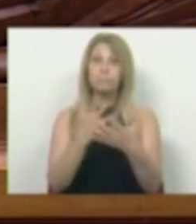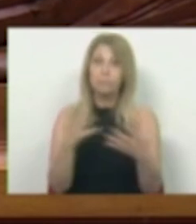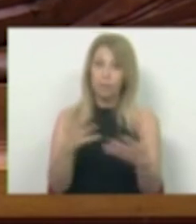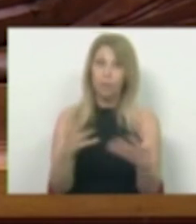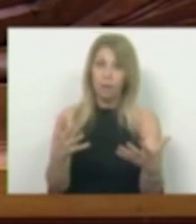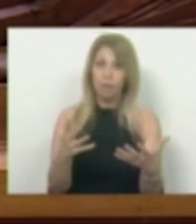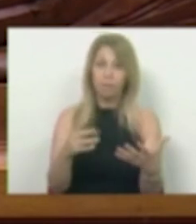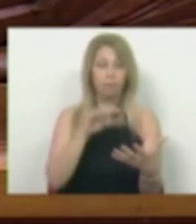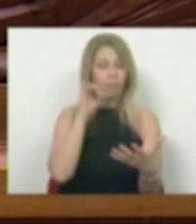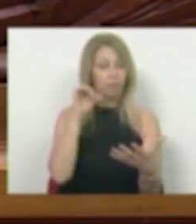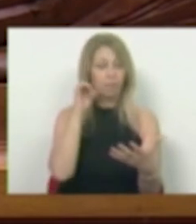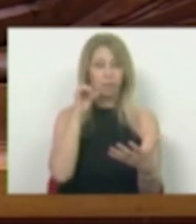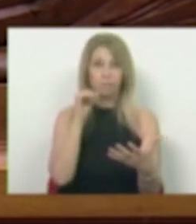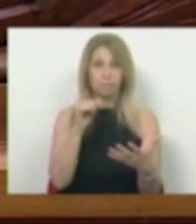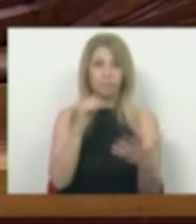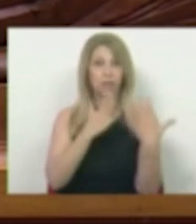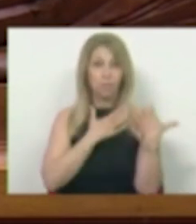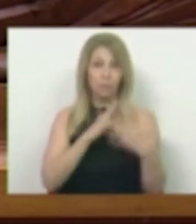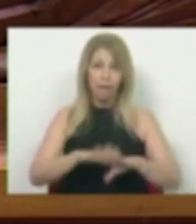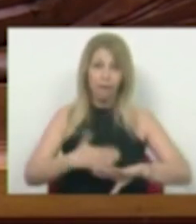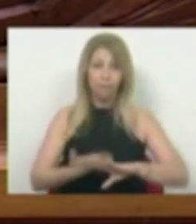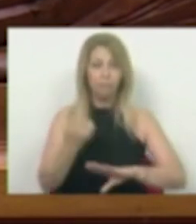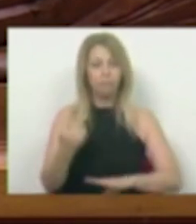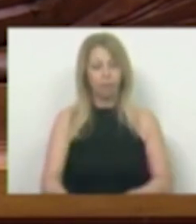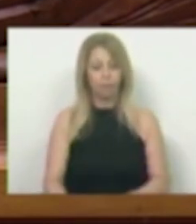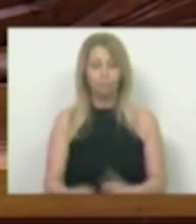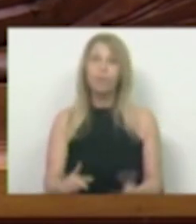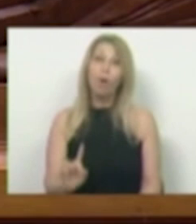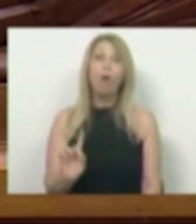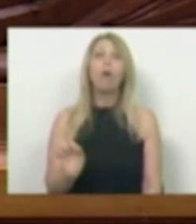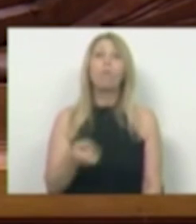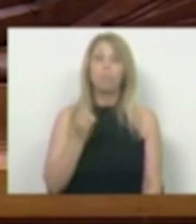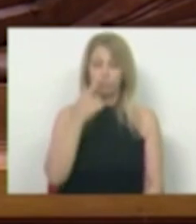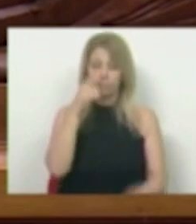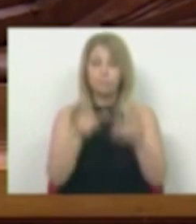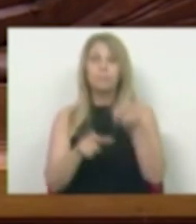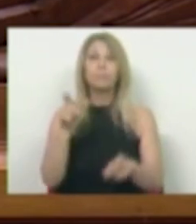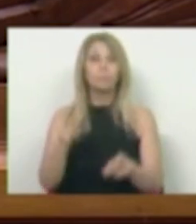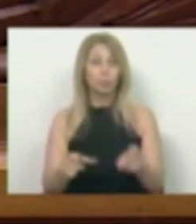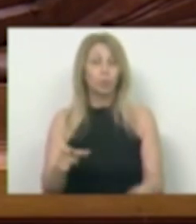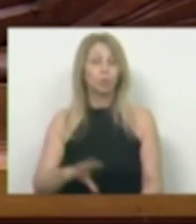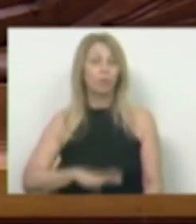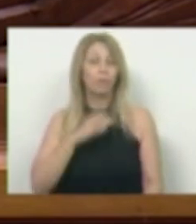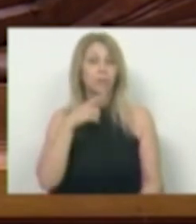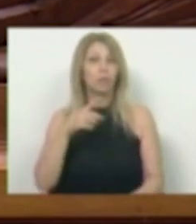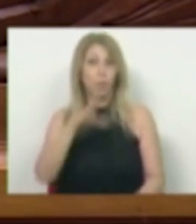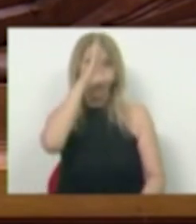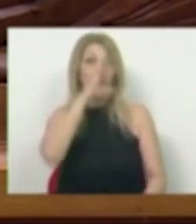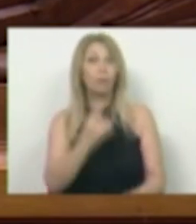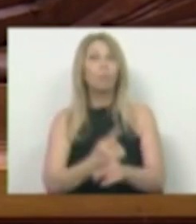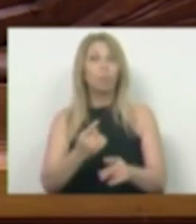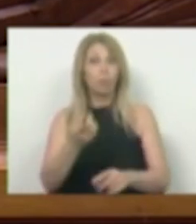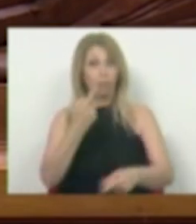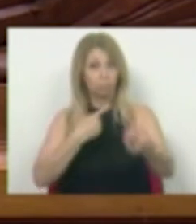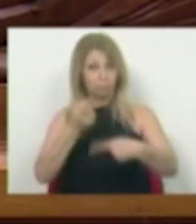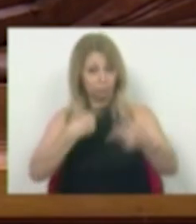uma responsabilidade acrescida. Aliás, os portugueses confiaram no Governo, porque este é também um Governo que confia